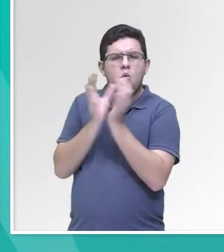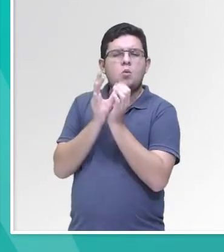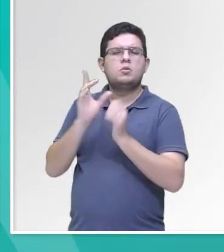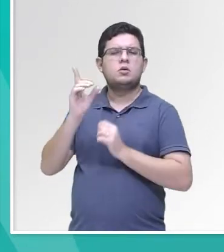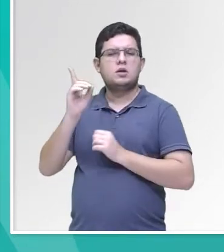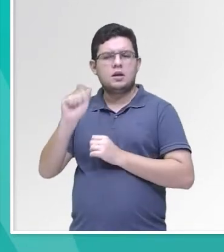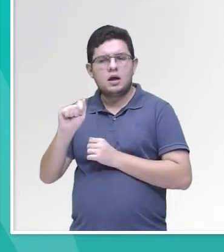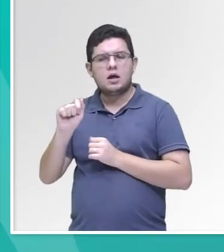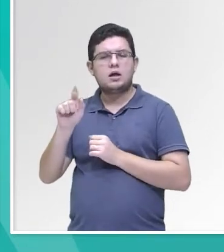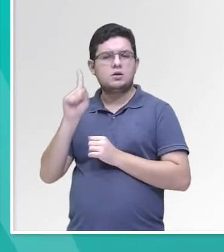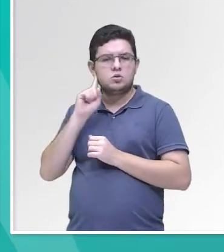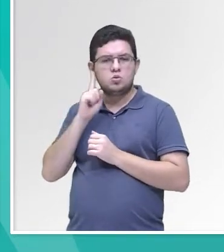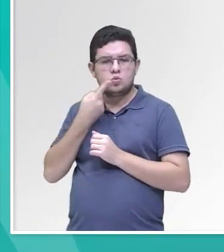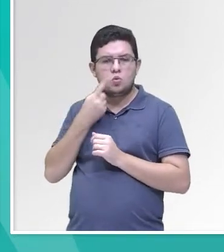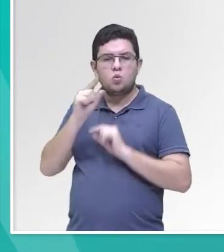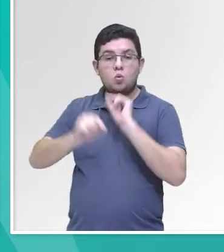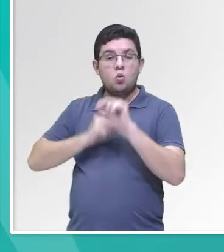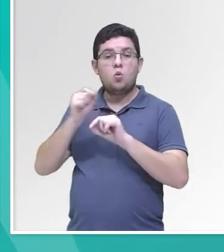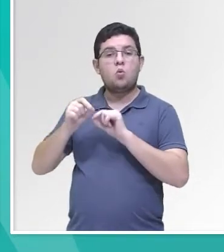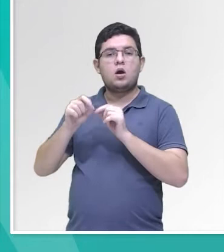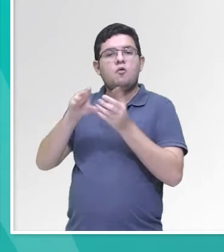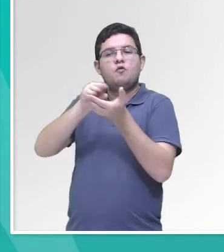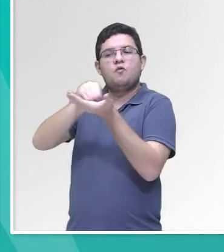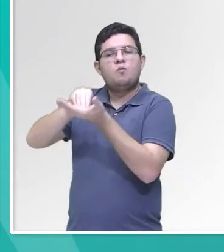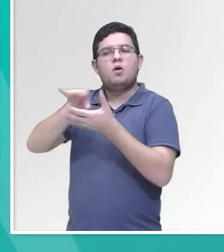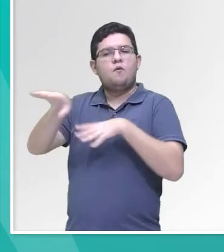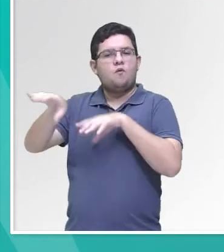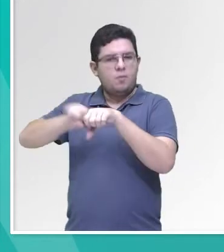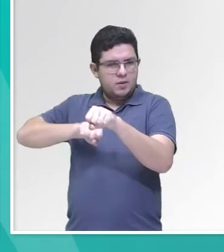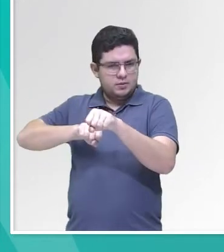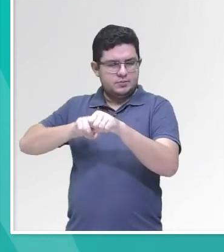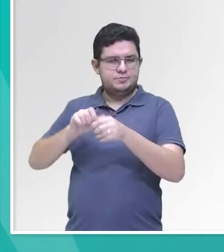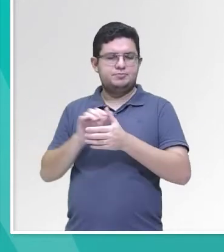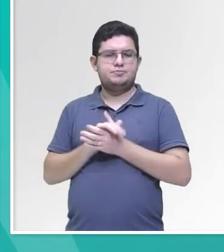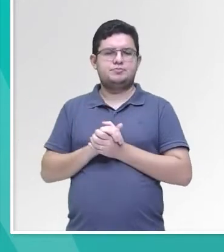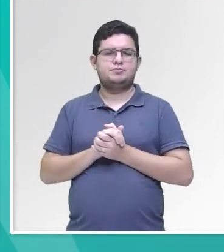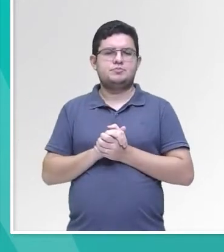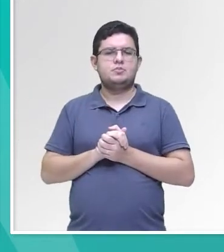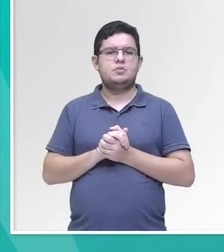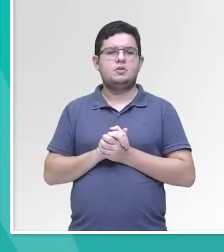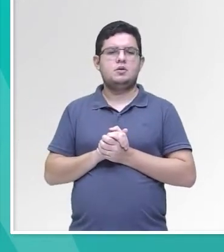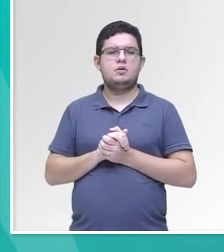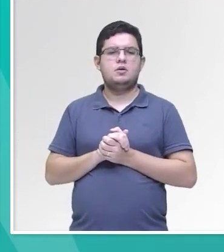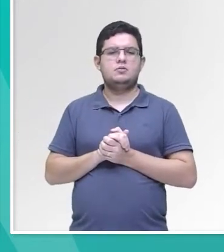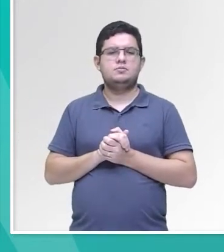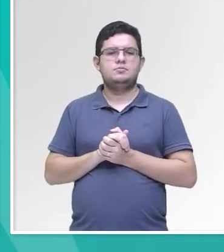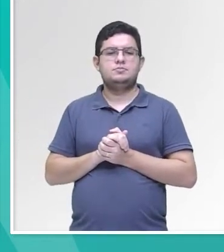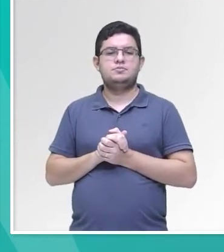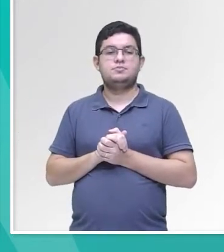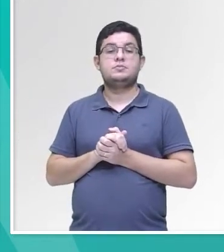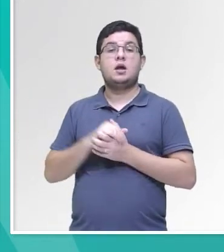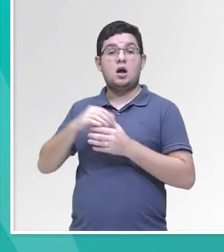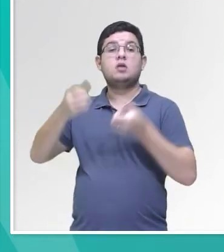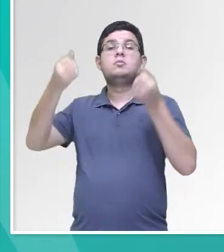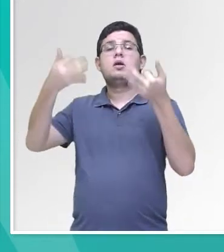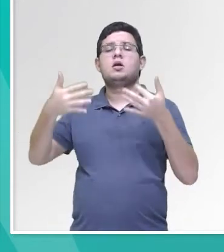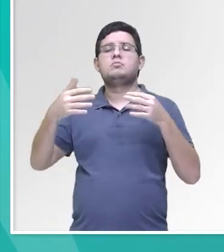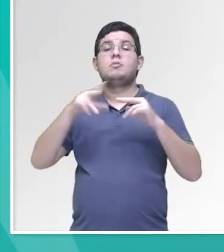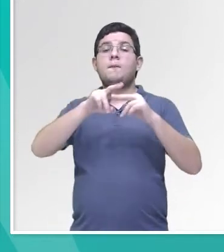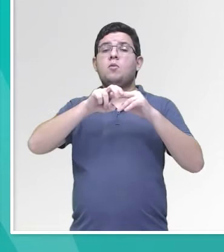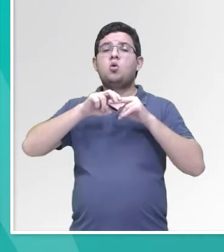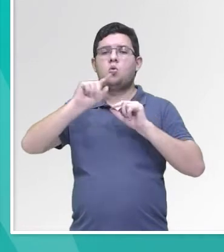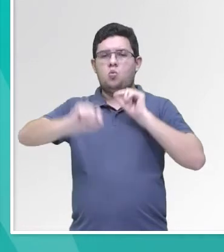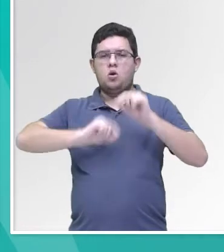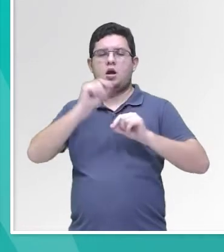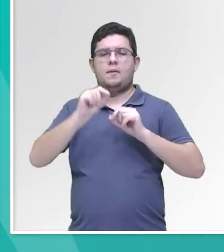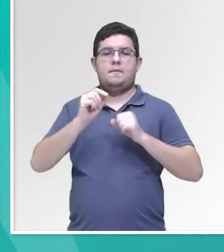de formação educacional, né? Vamos finalizar a leitura do nosso parágrafo de introdução? Visto que o país